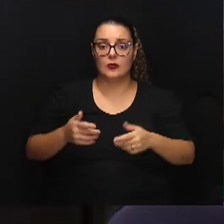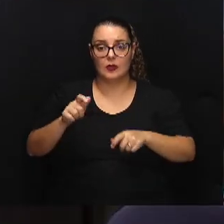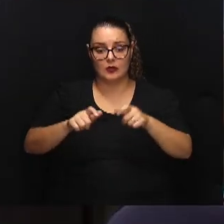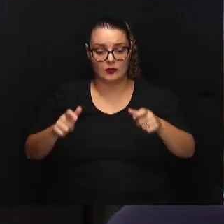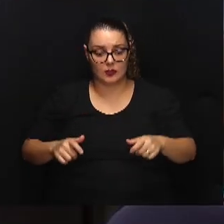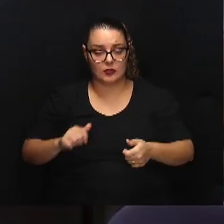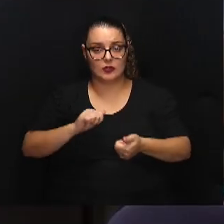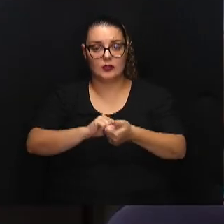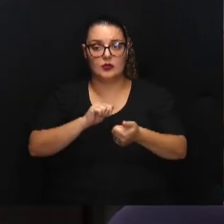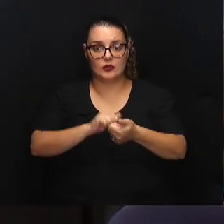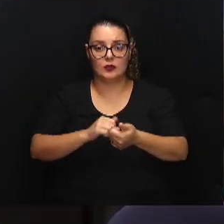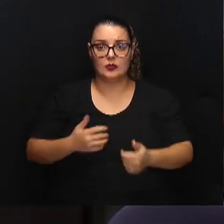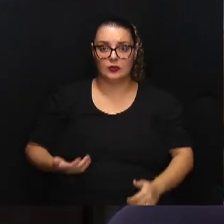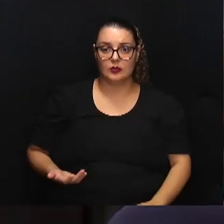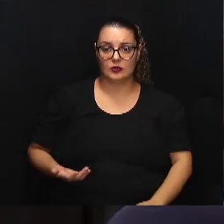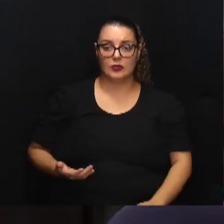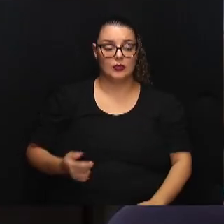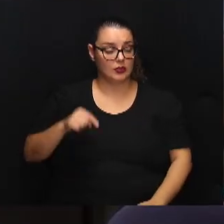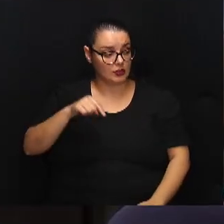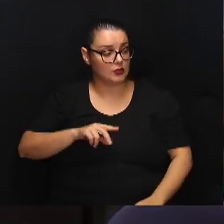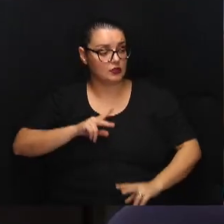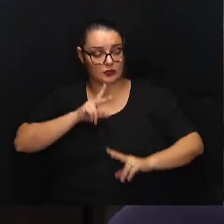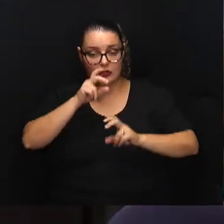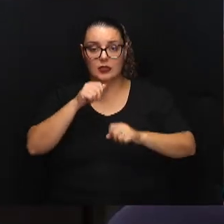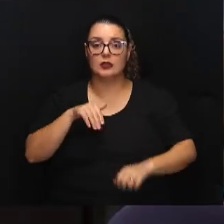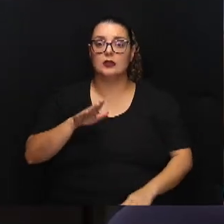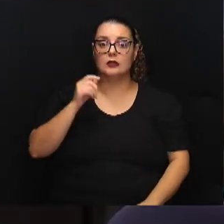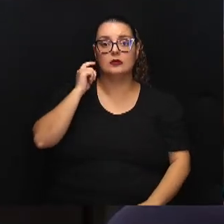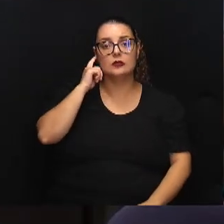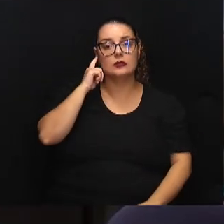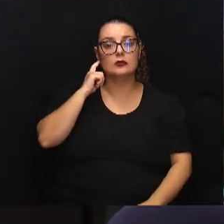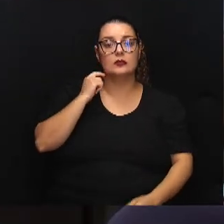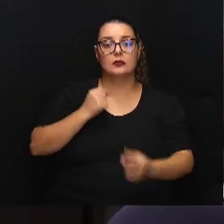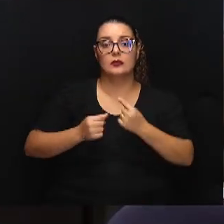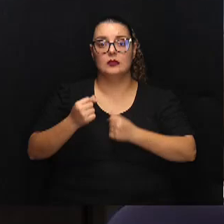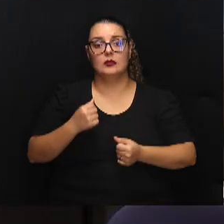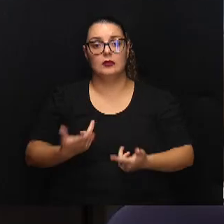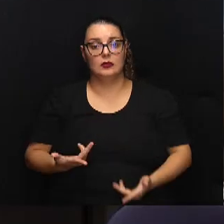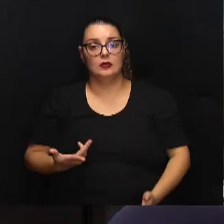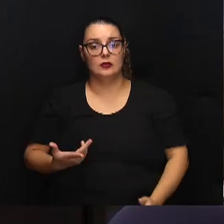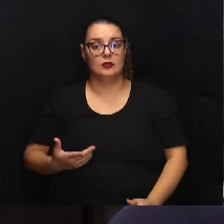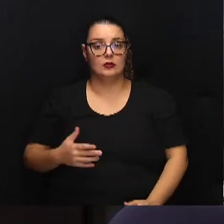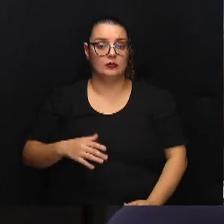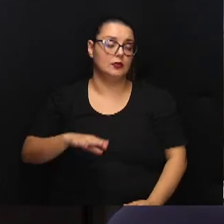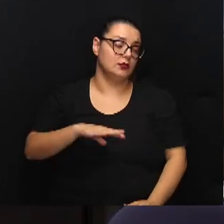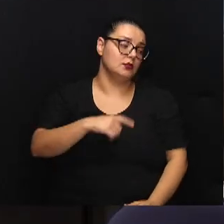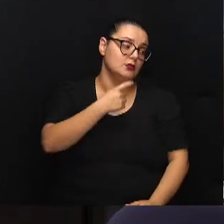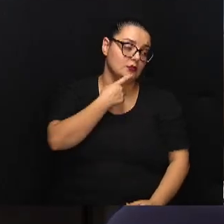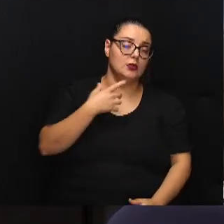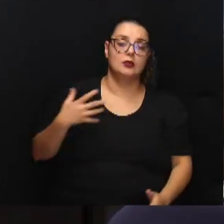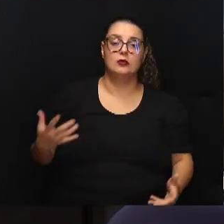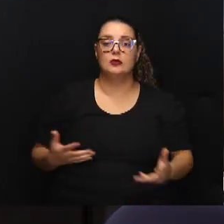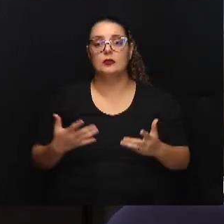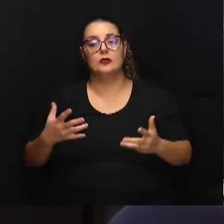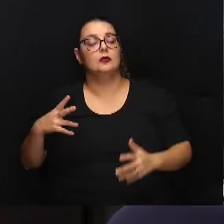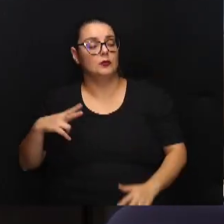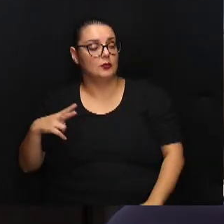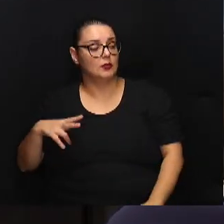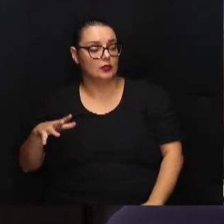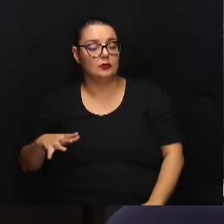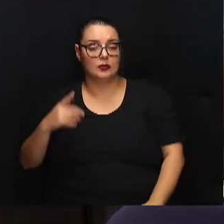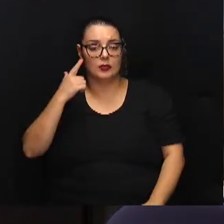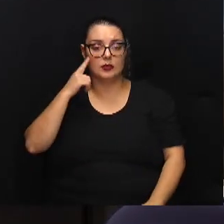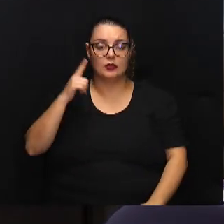qualificada. Então isso fortalece ainda mais a economia de Campinas. É uma iniciativa privada, né,